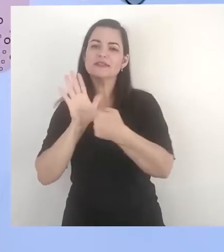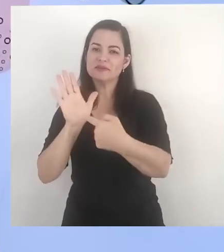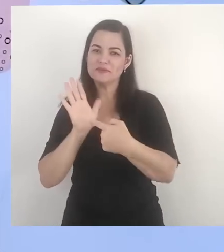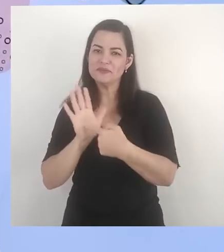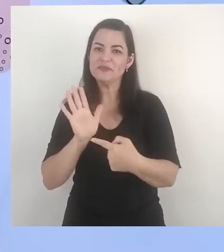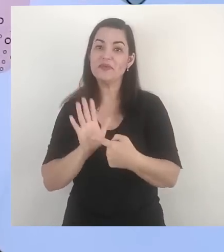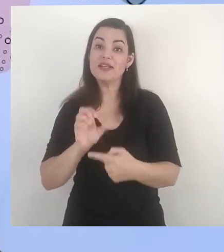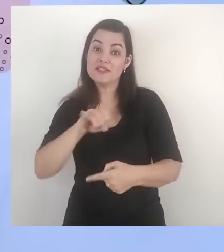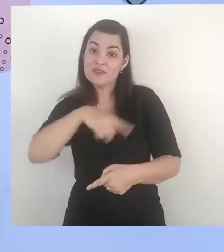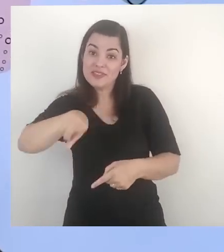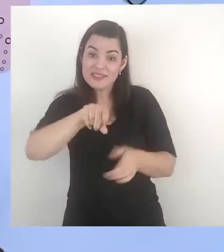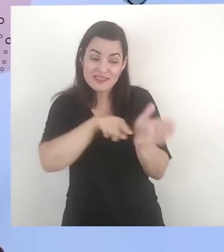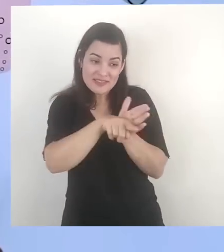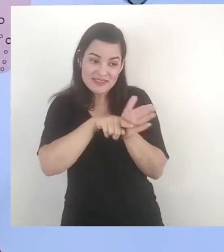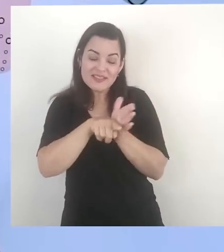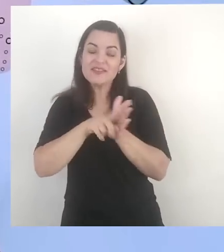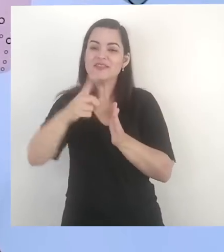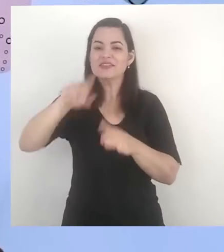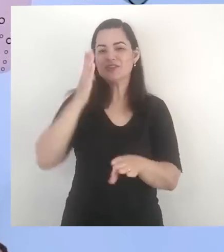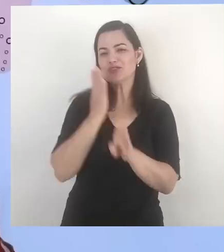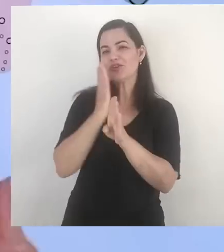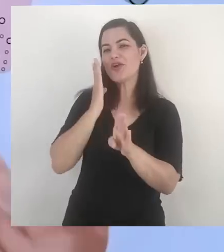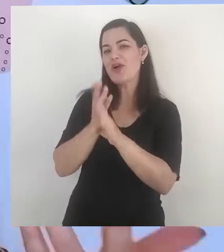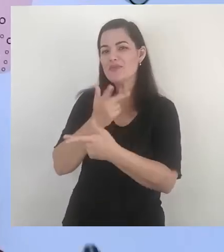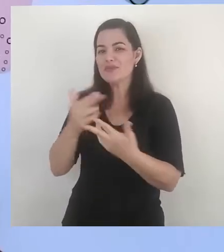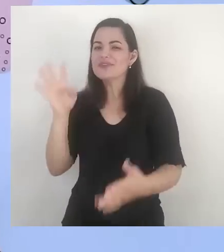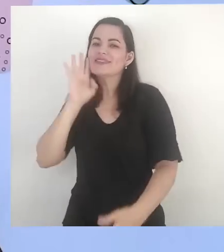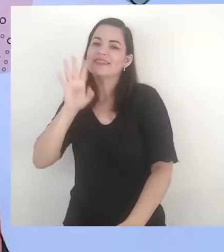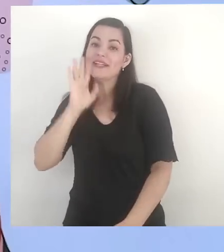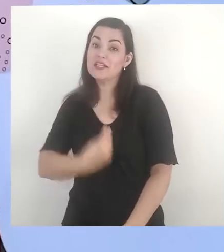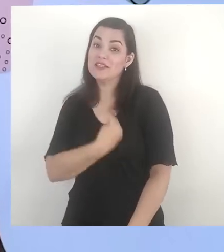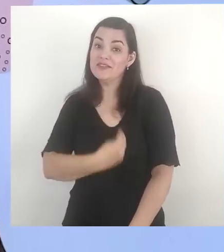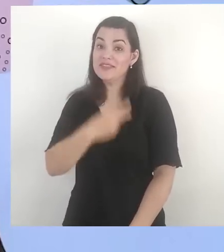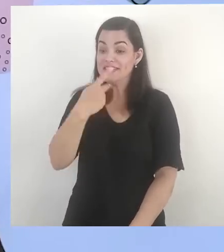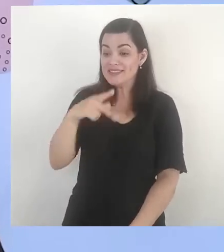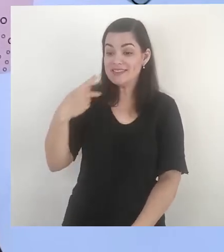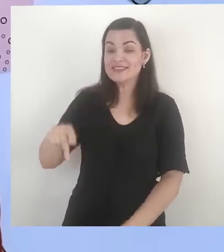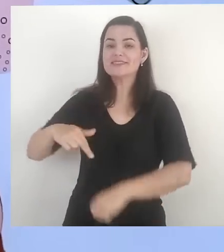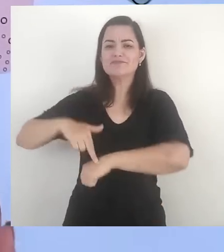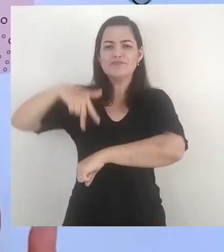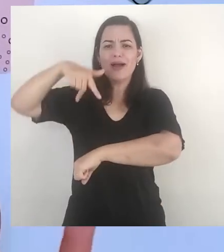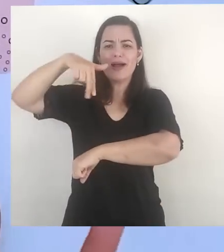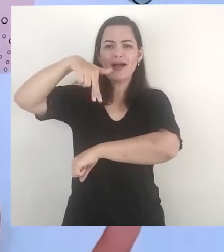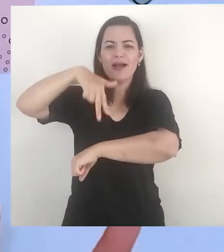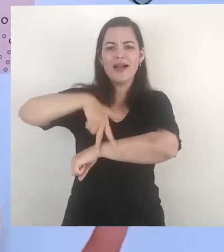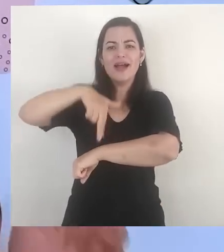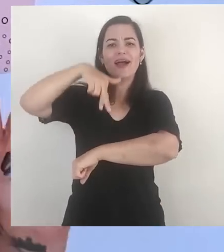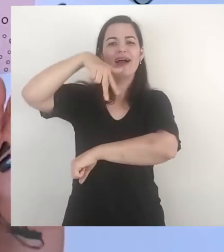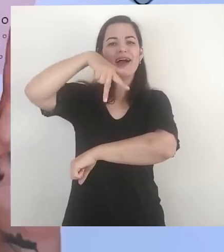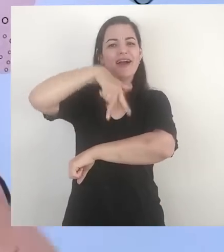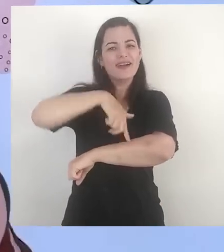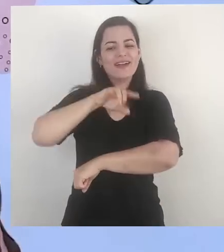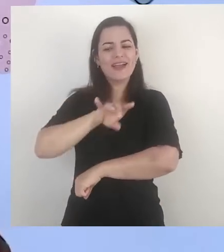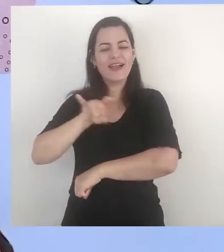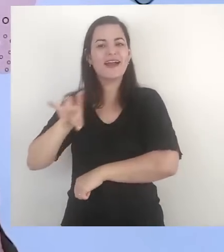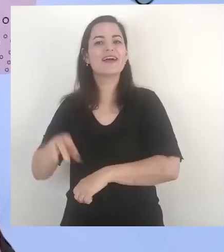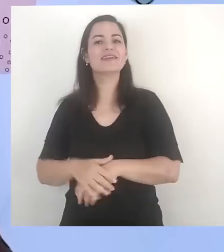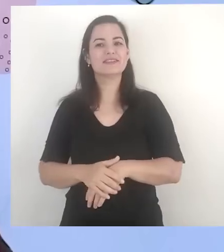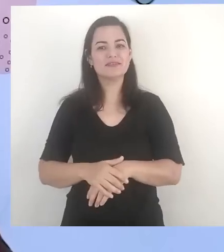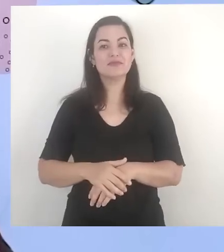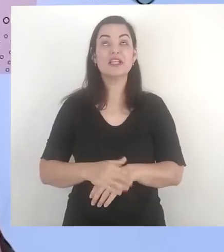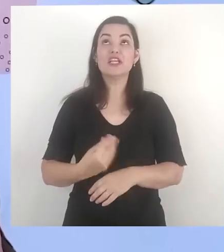bem legais da vida dos astronautas que passam aí uma grande quantidade de dias lá